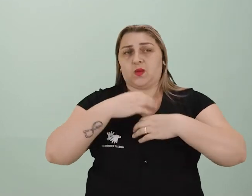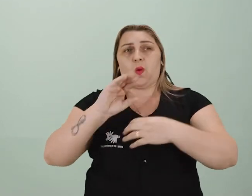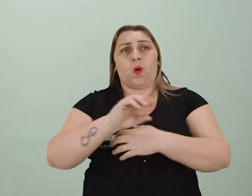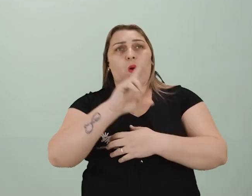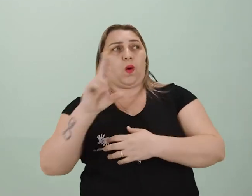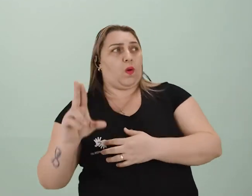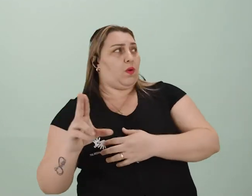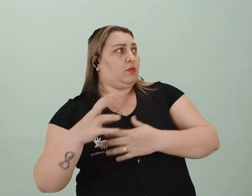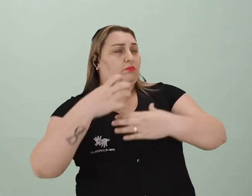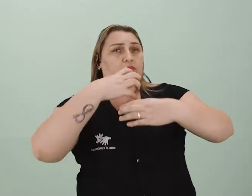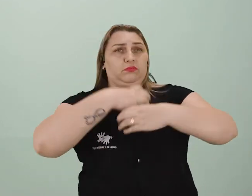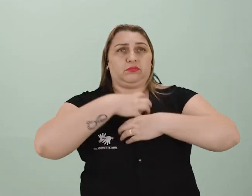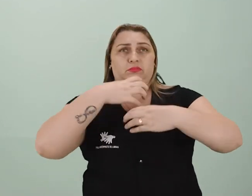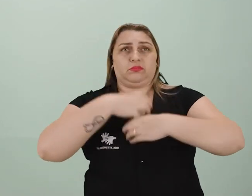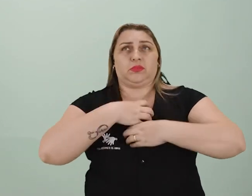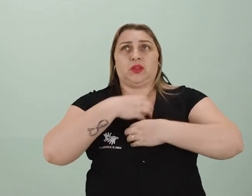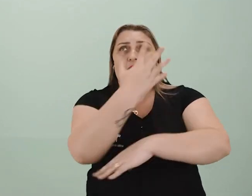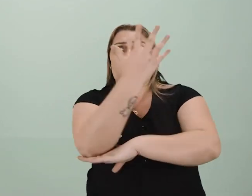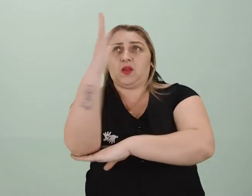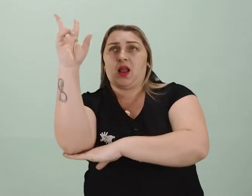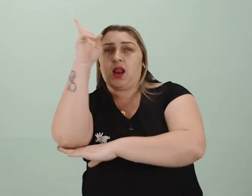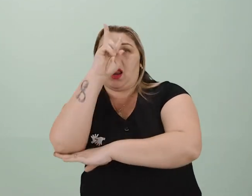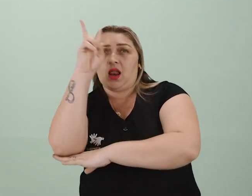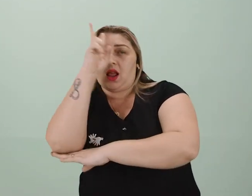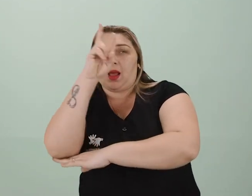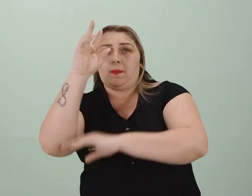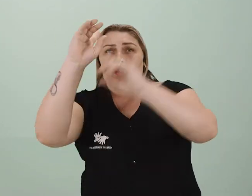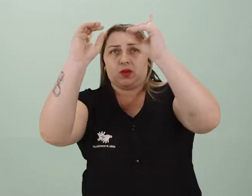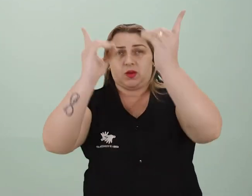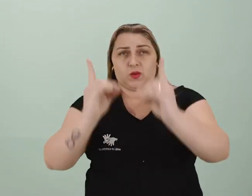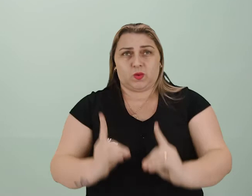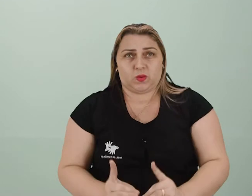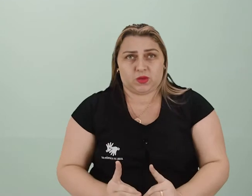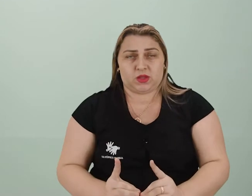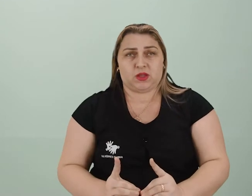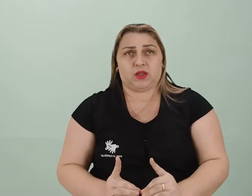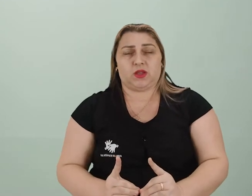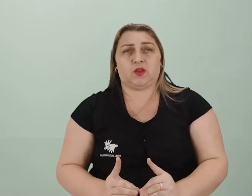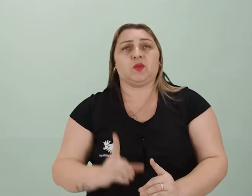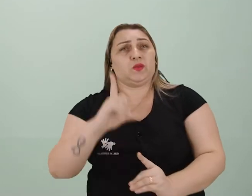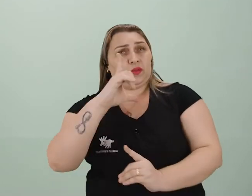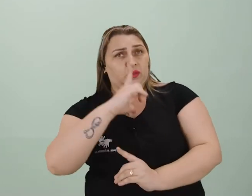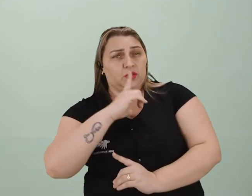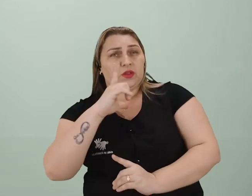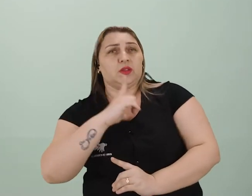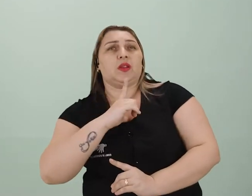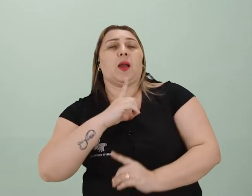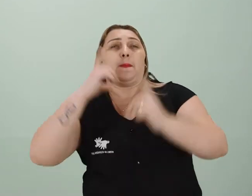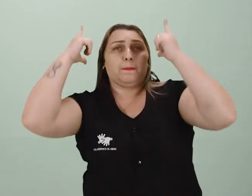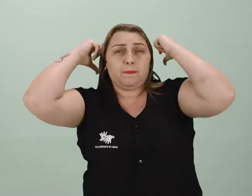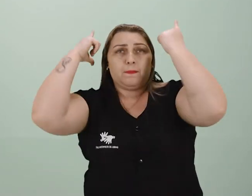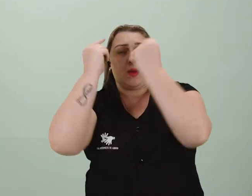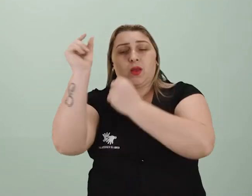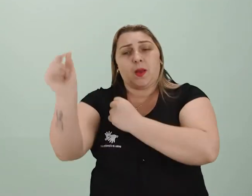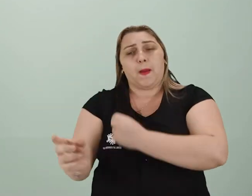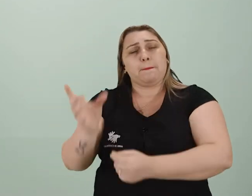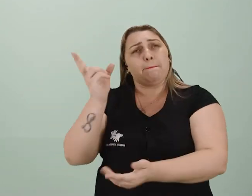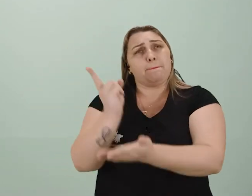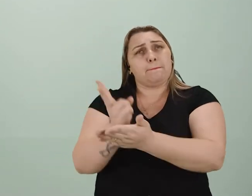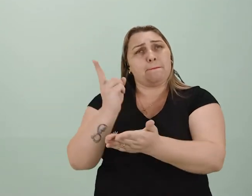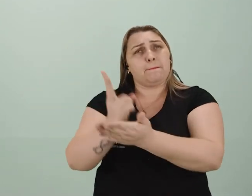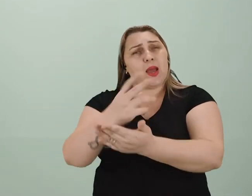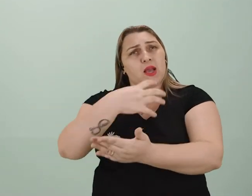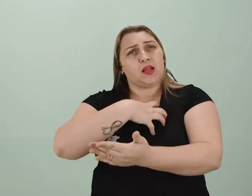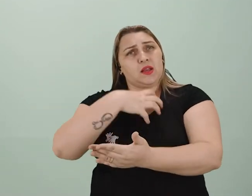ou por um elemento da natureza. Lembrando que os deuses, né, tinham, para os gregos, eles tinham os mesmos